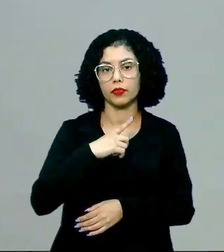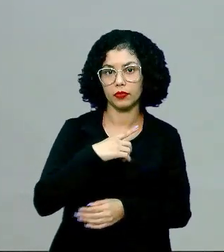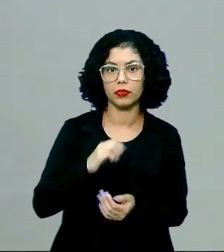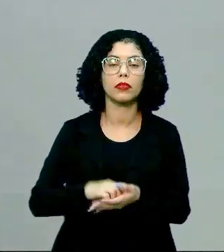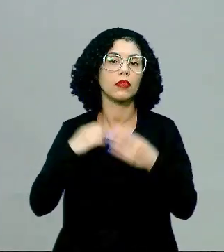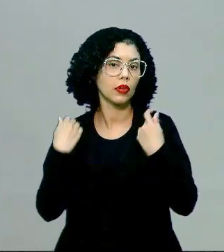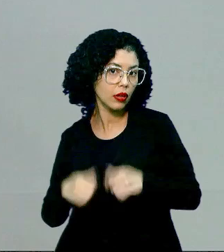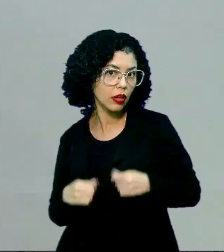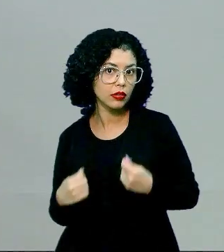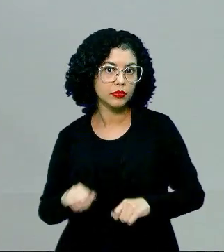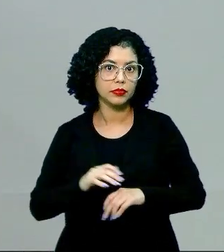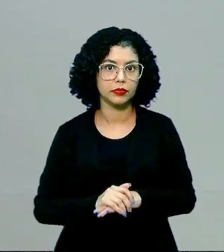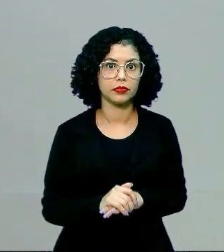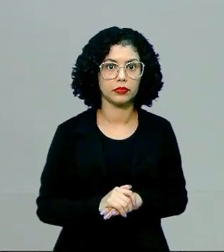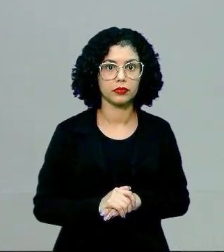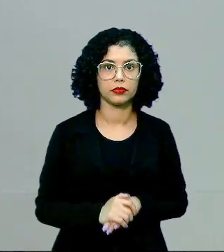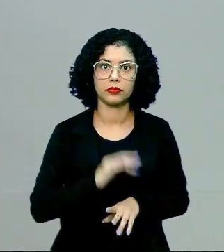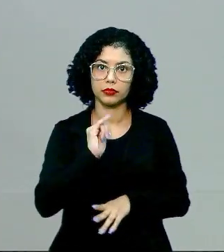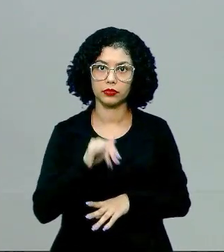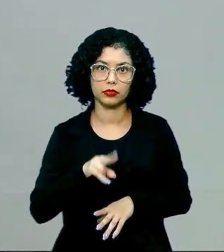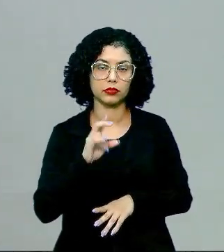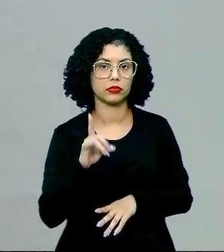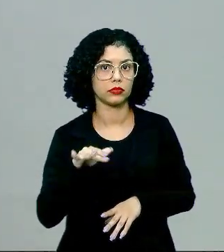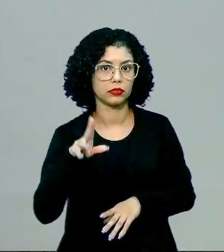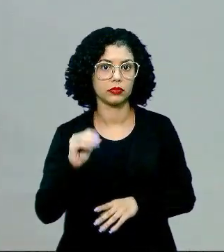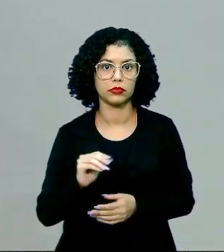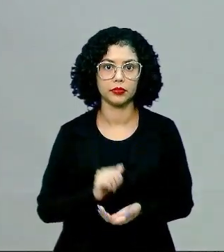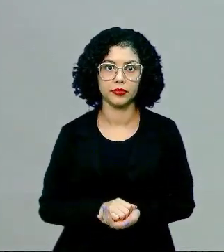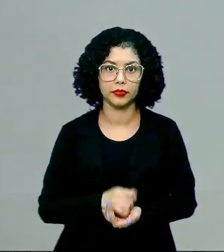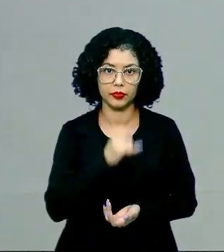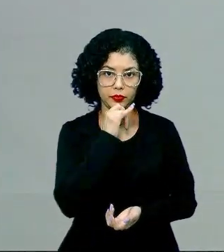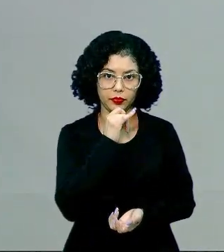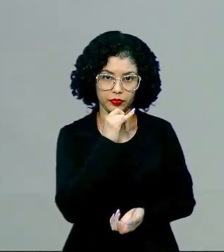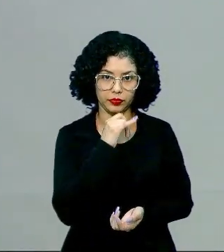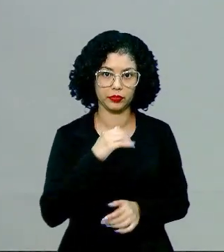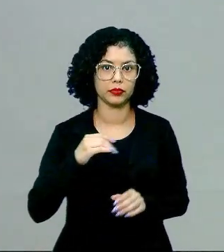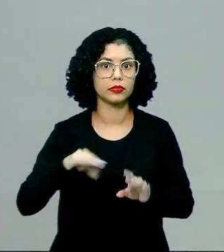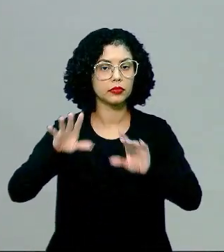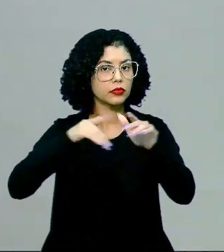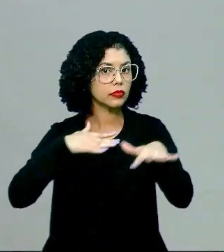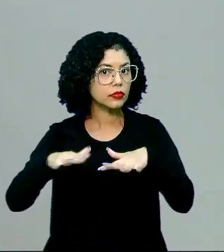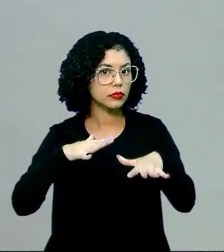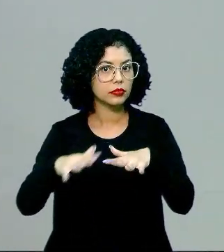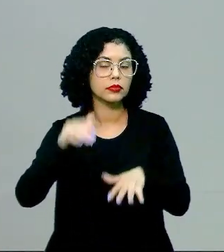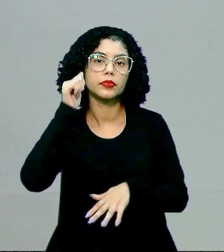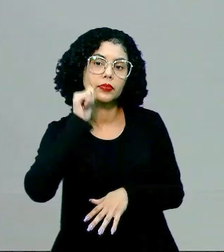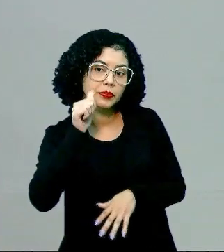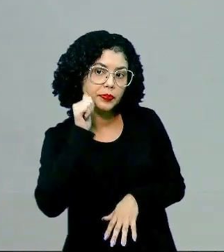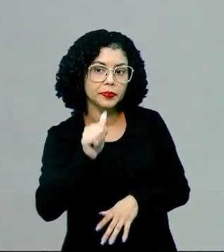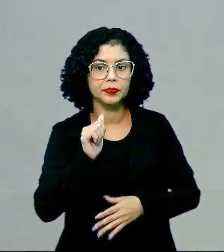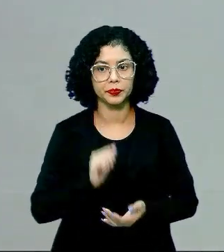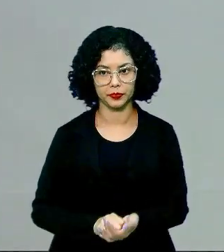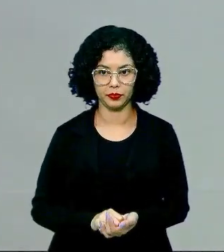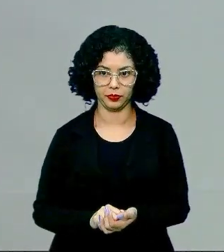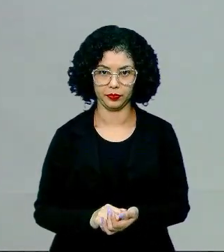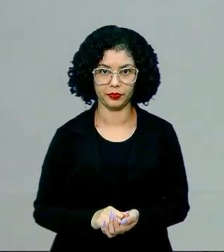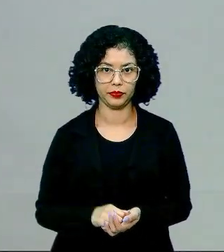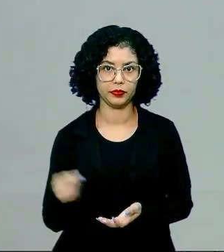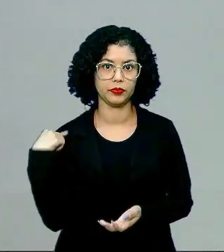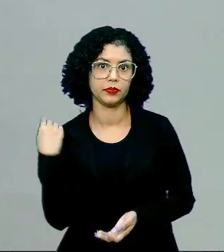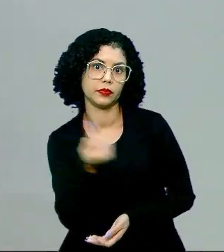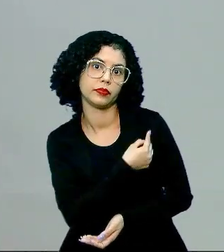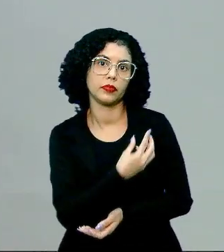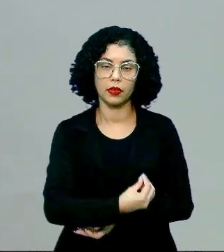têm necessidades em comum, né? Então, por exemplo, se eu trato do movimento de mulheres e